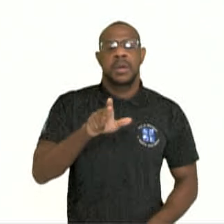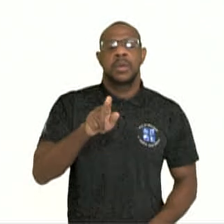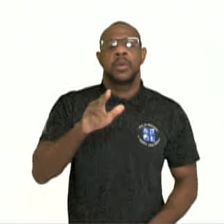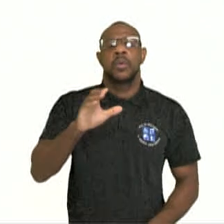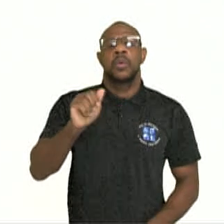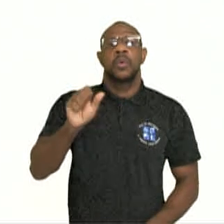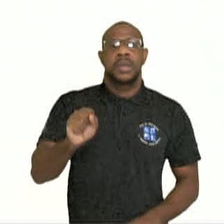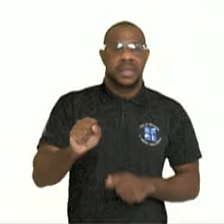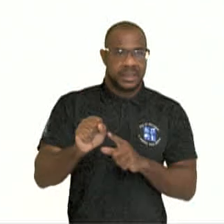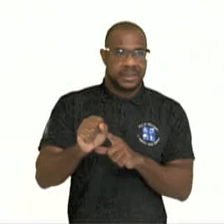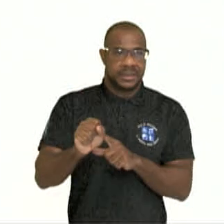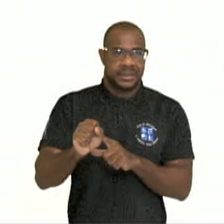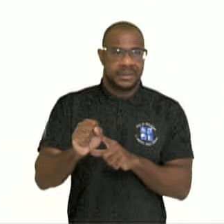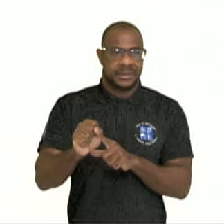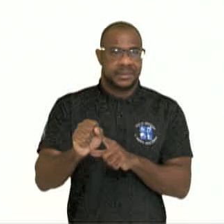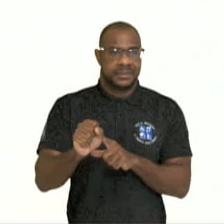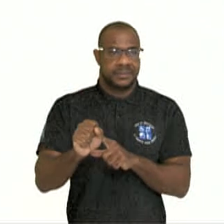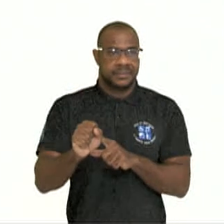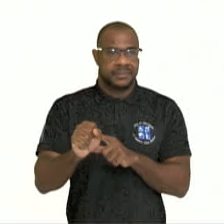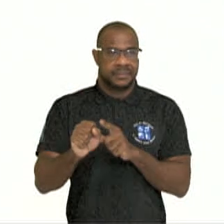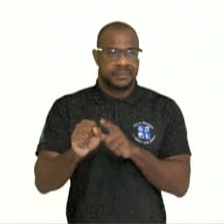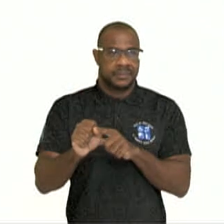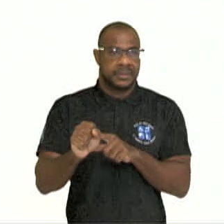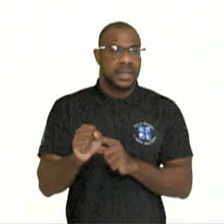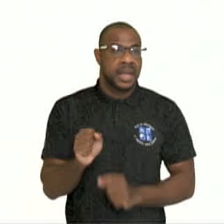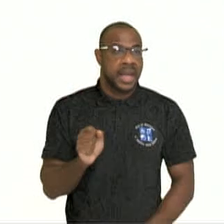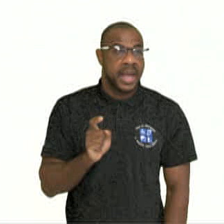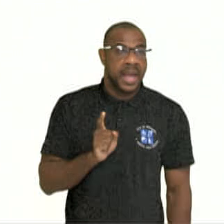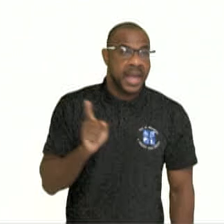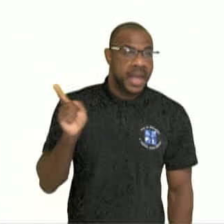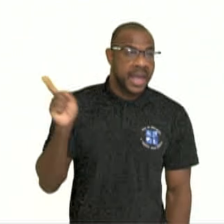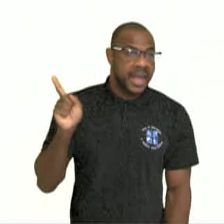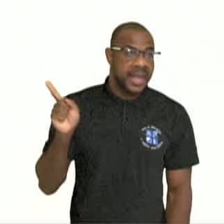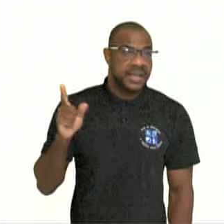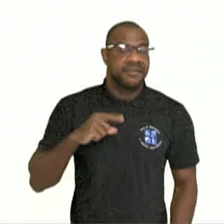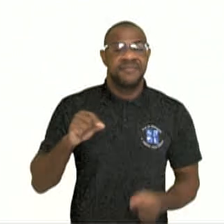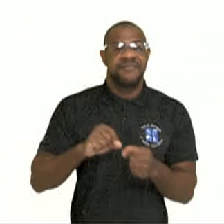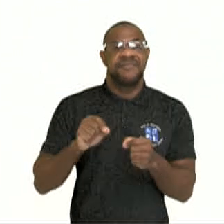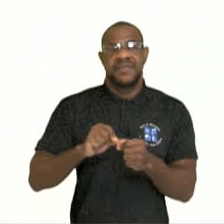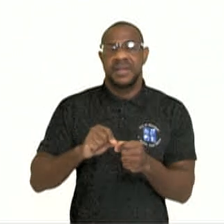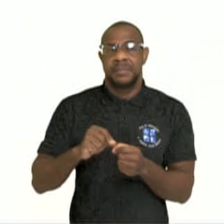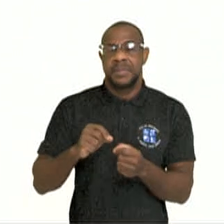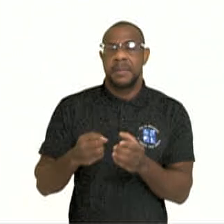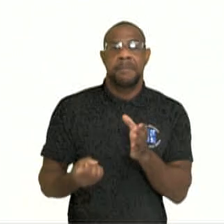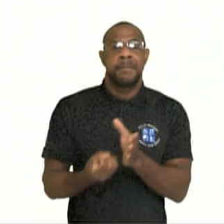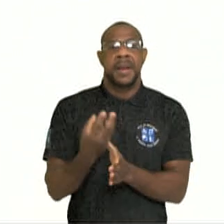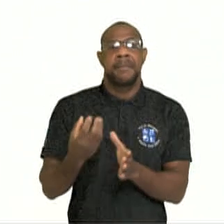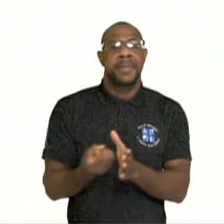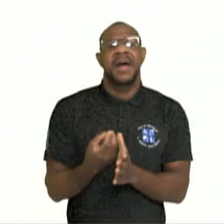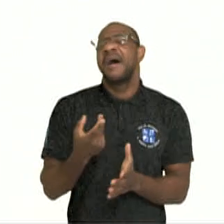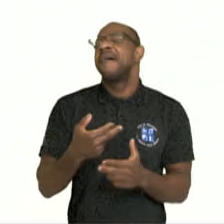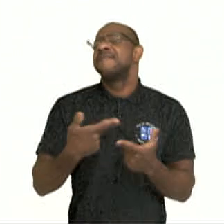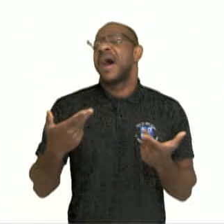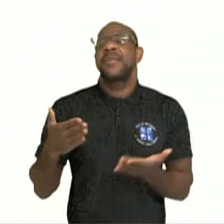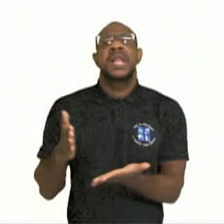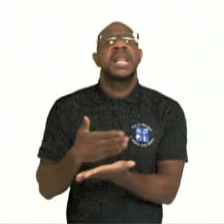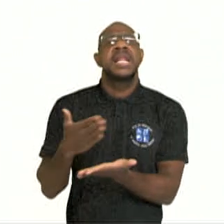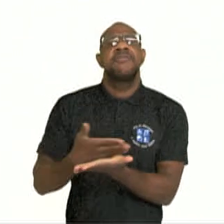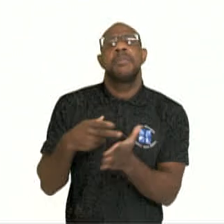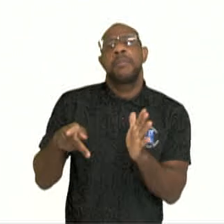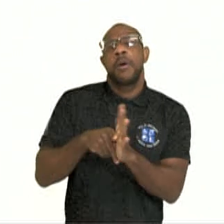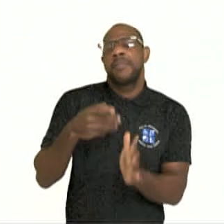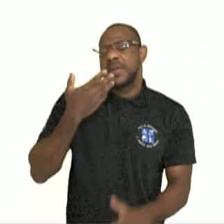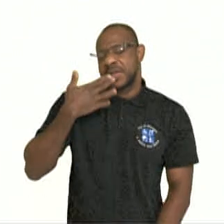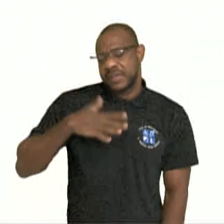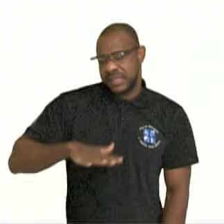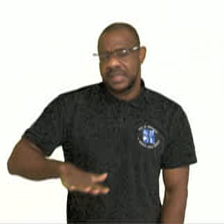Luca Novelli, certo? Ele é um autor de série de livros, de uma série, né, de variados livros, sobre